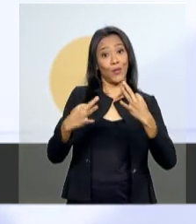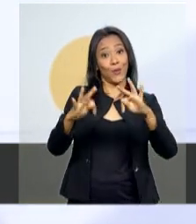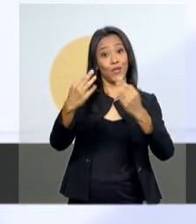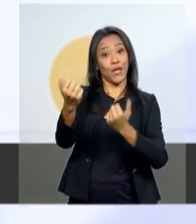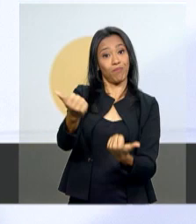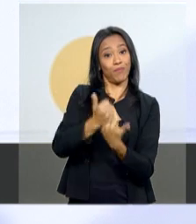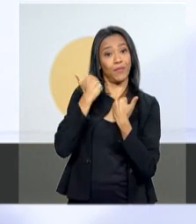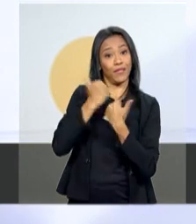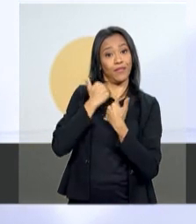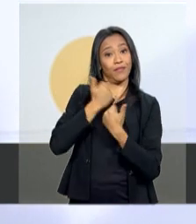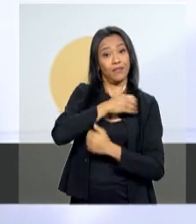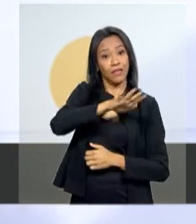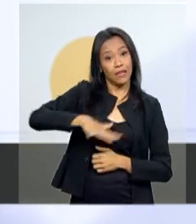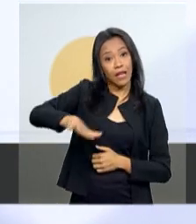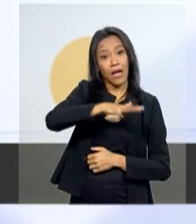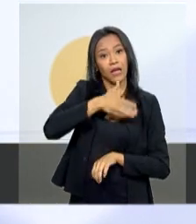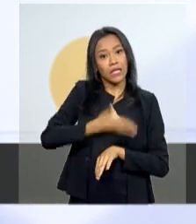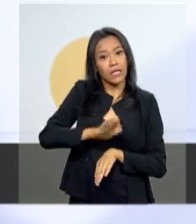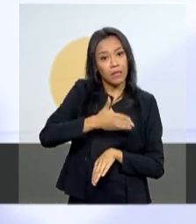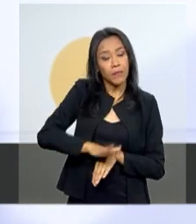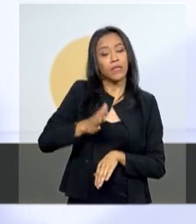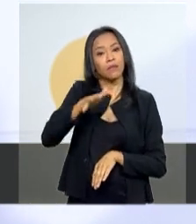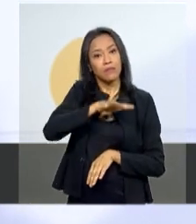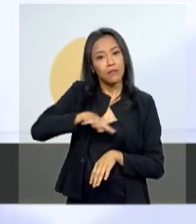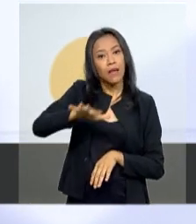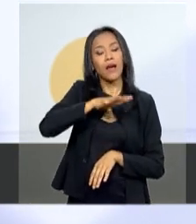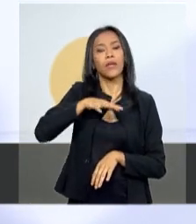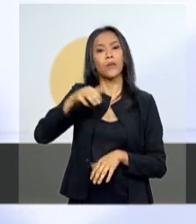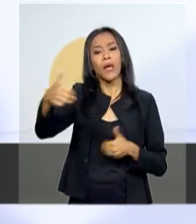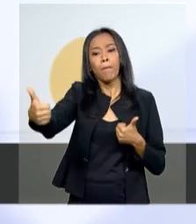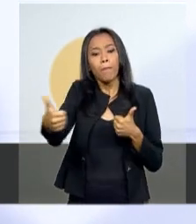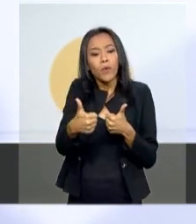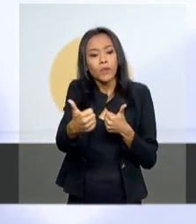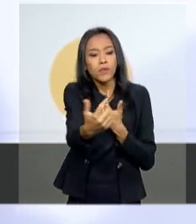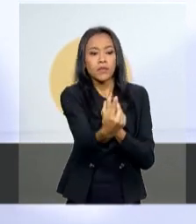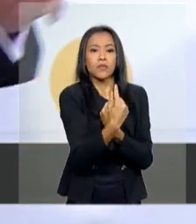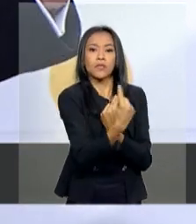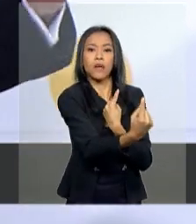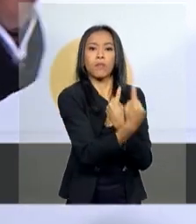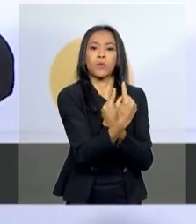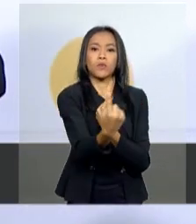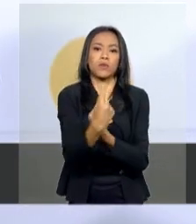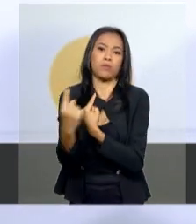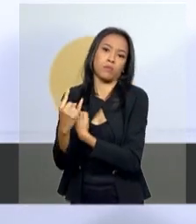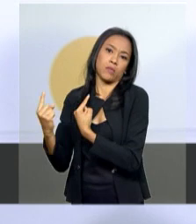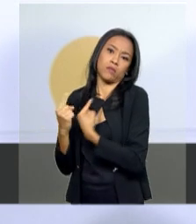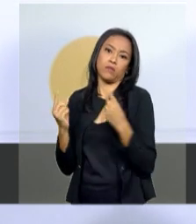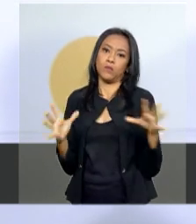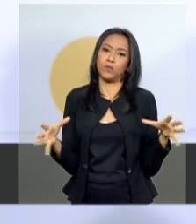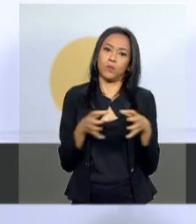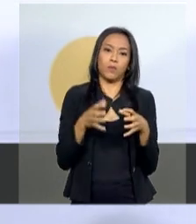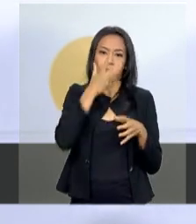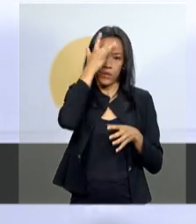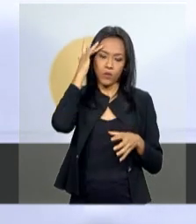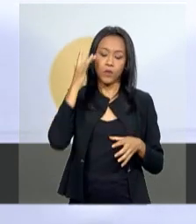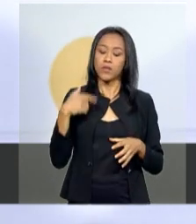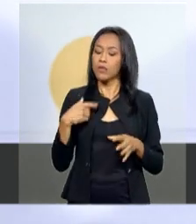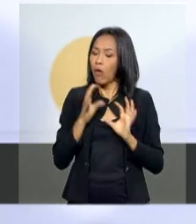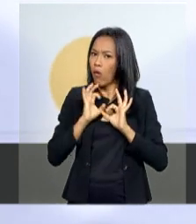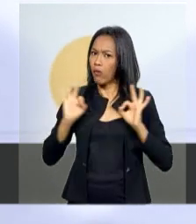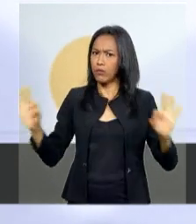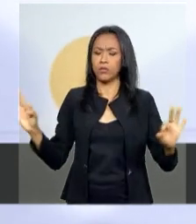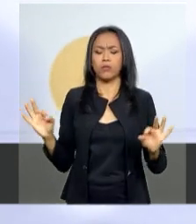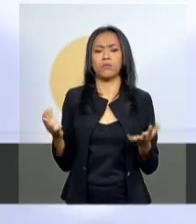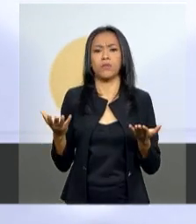serviço da capacitação a serviço da aproximação das pessoas interessantes adiantou padilha que coisa extraordinária